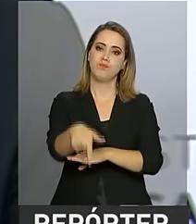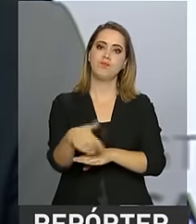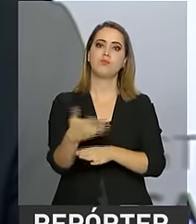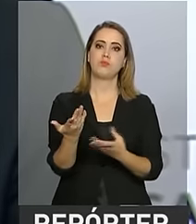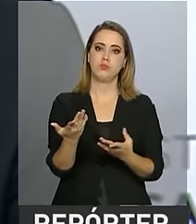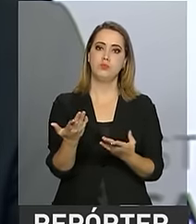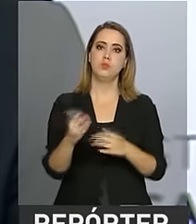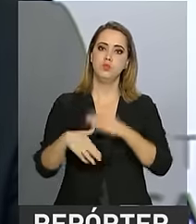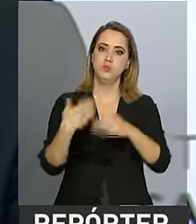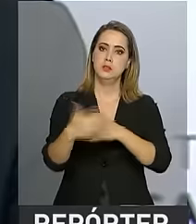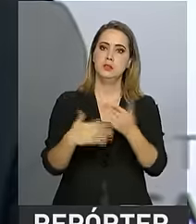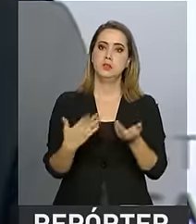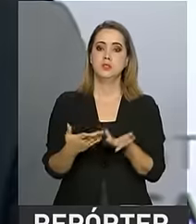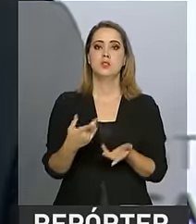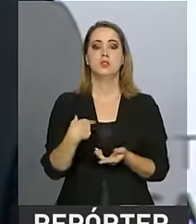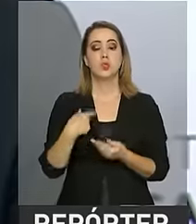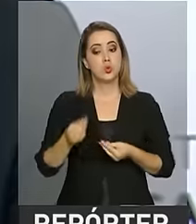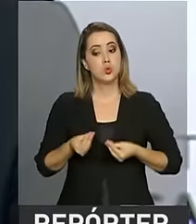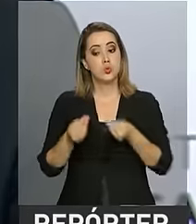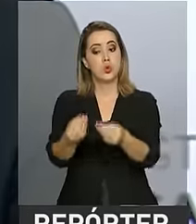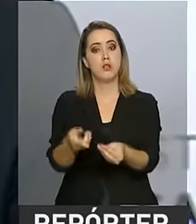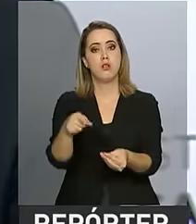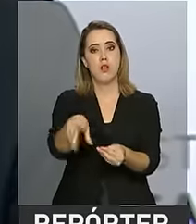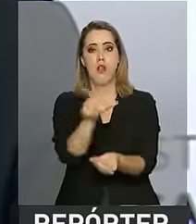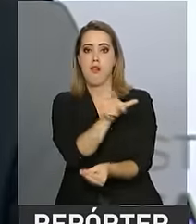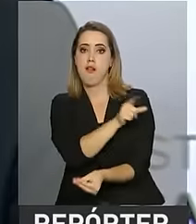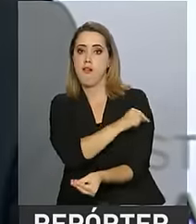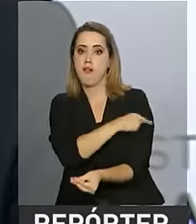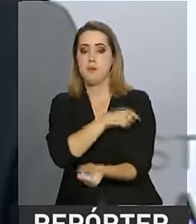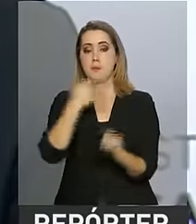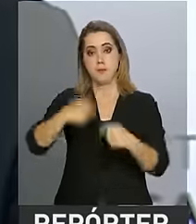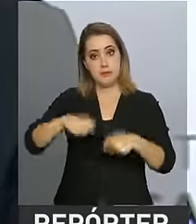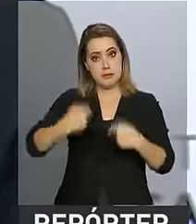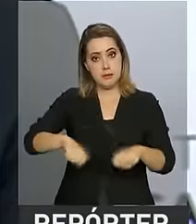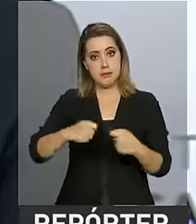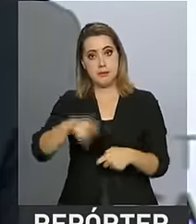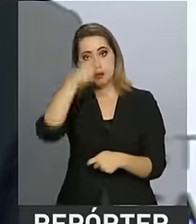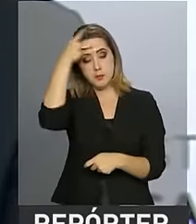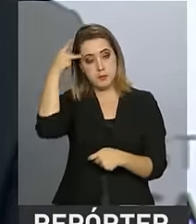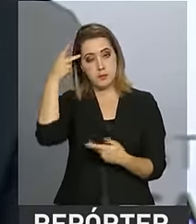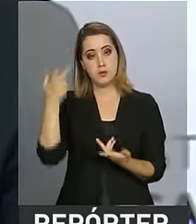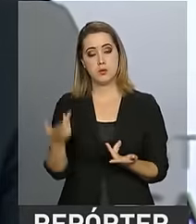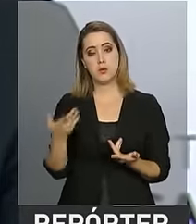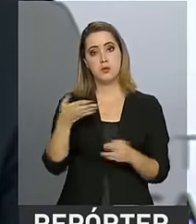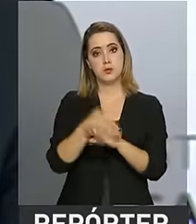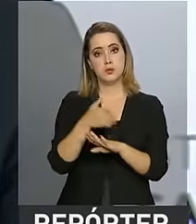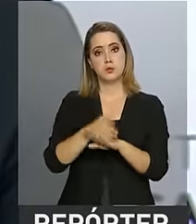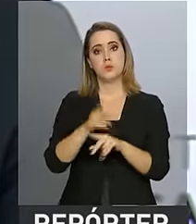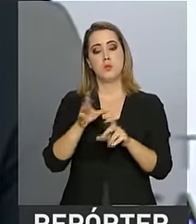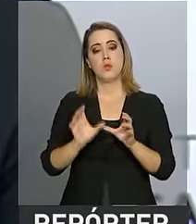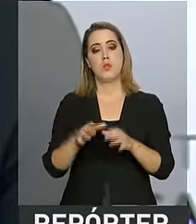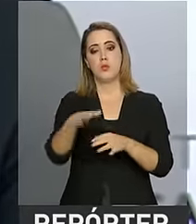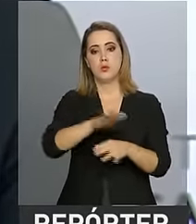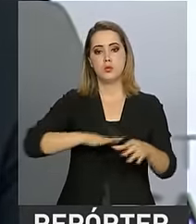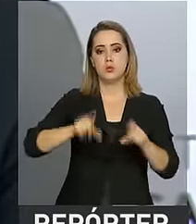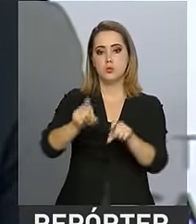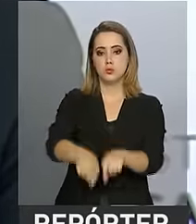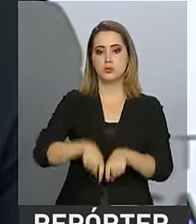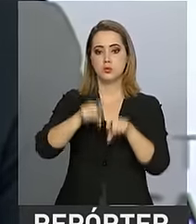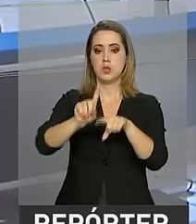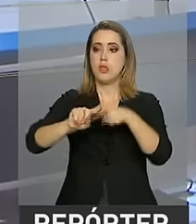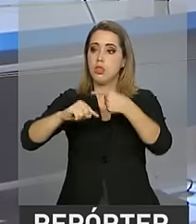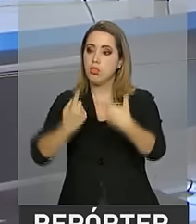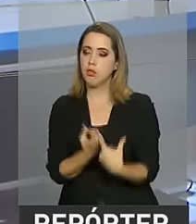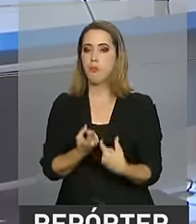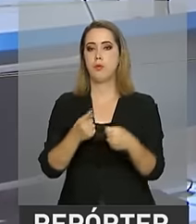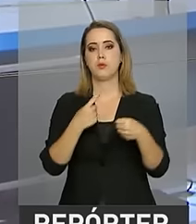de de convencimento de levar a vacina que realmente precisa mais nesse caso a zona rural e depois a zona